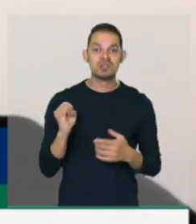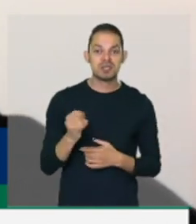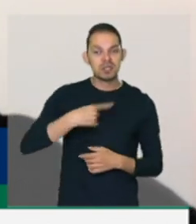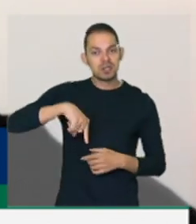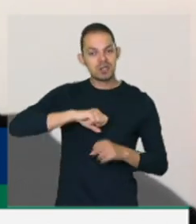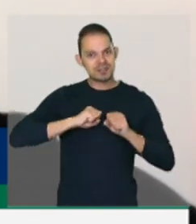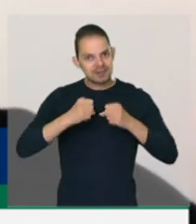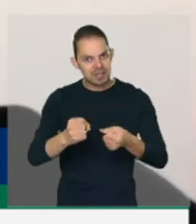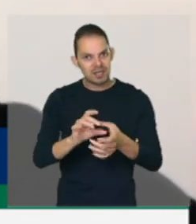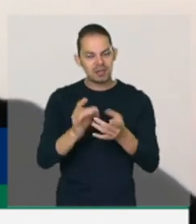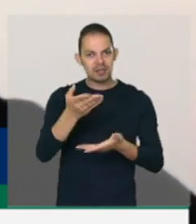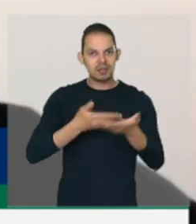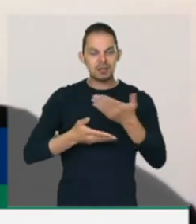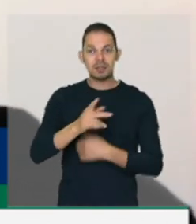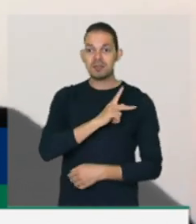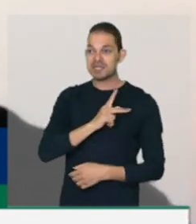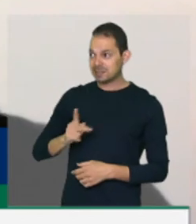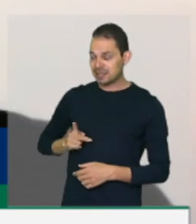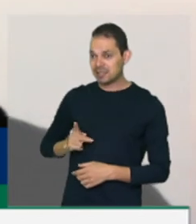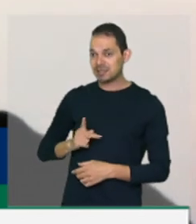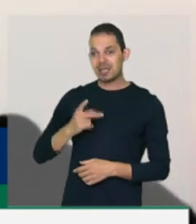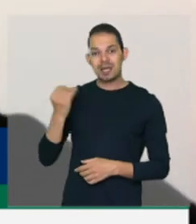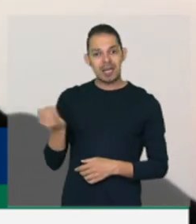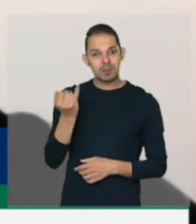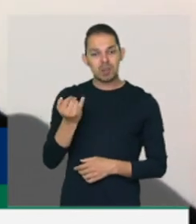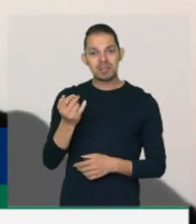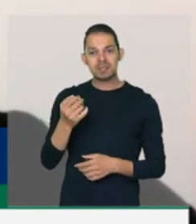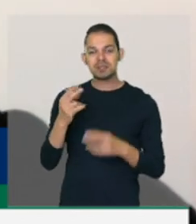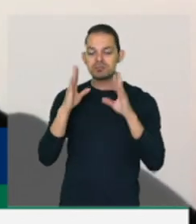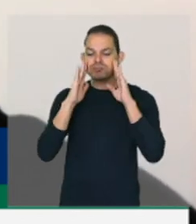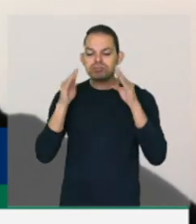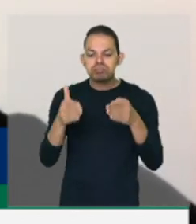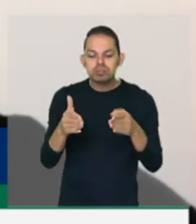a democracia. Presidente, eu friso aqui que